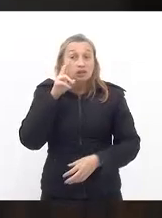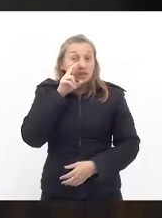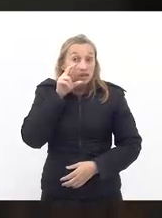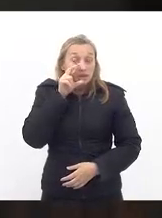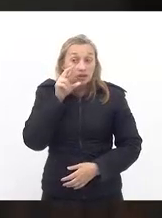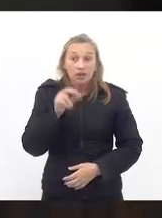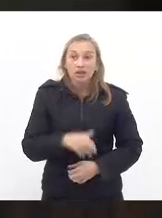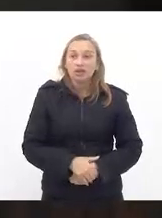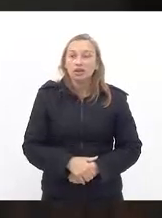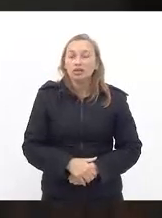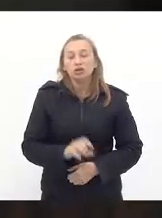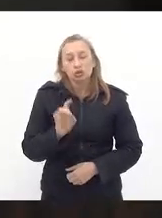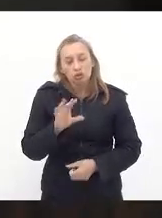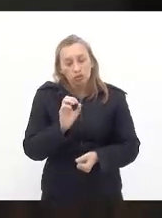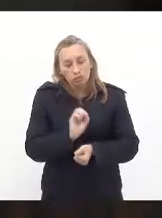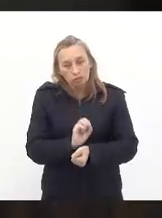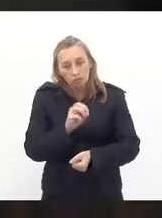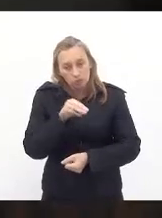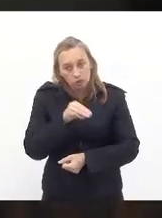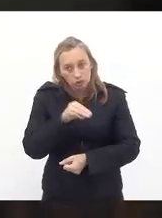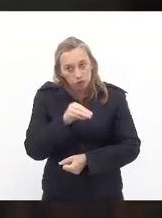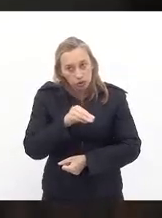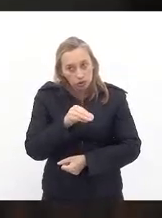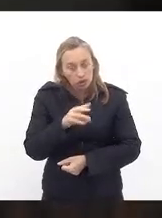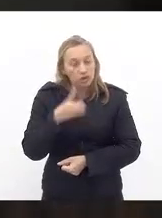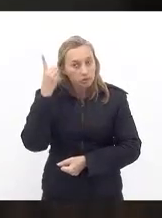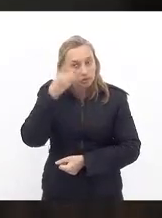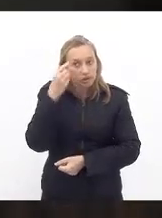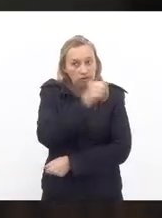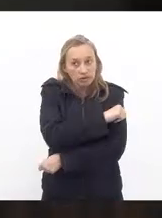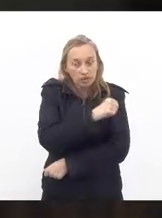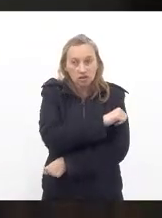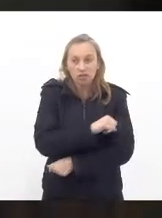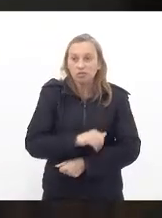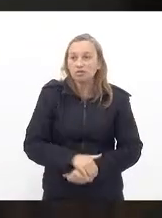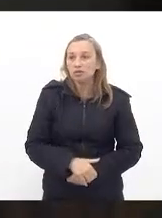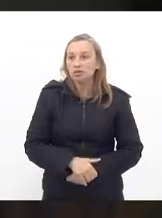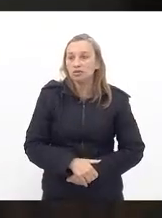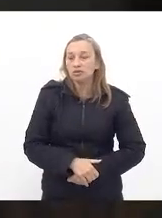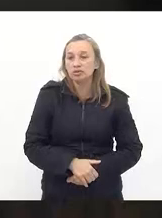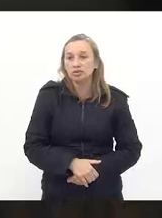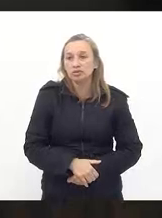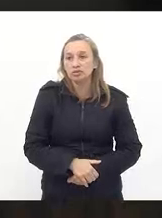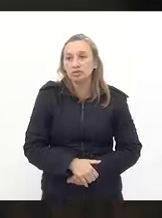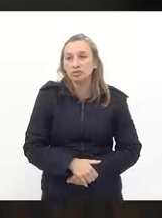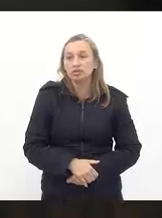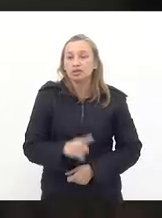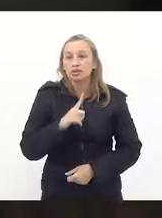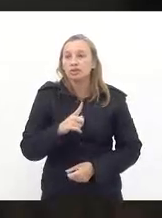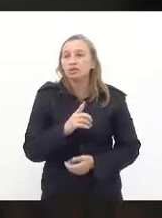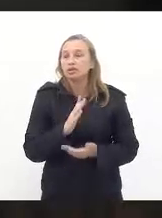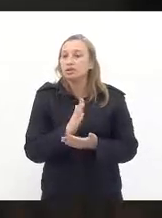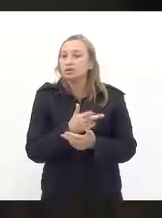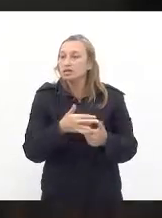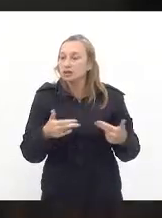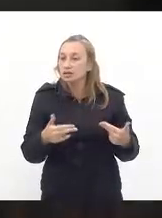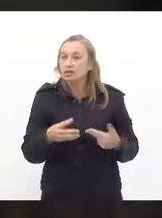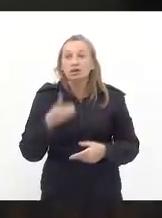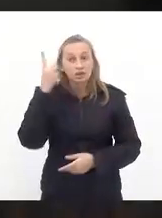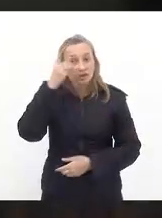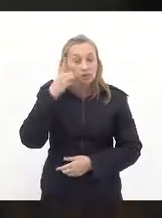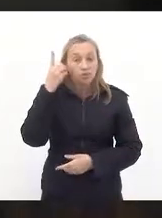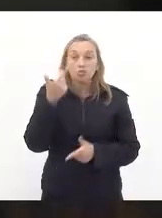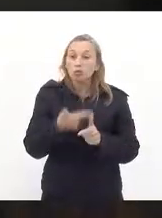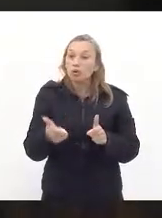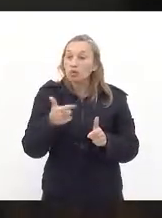rosenverg só um minutinho só um minuto deputada enfermeira Rejane e aqui já ouvi várias vezes Deputado